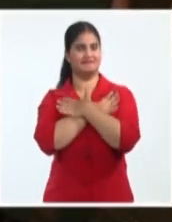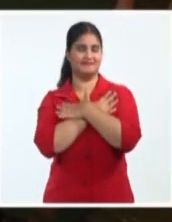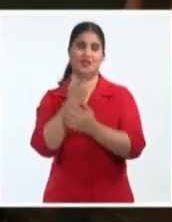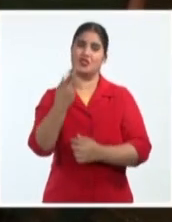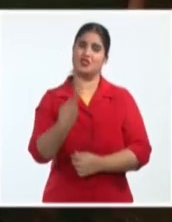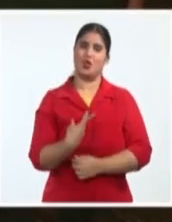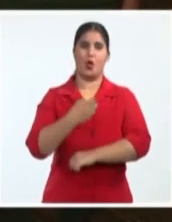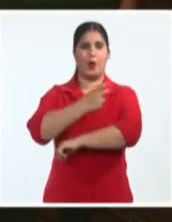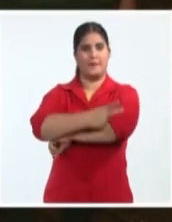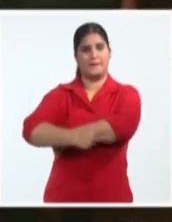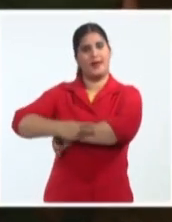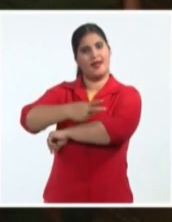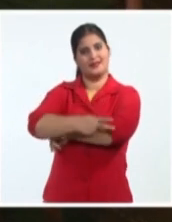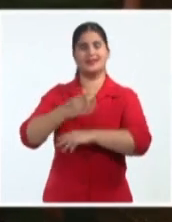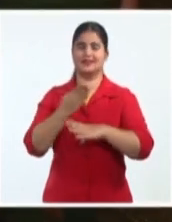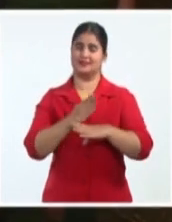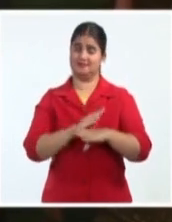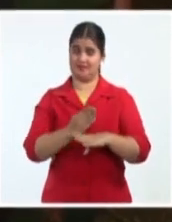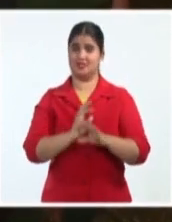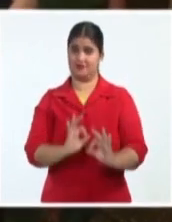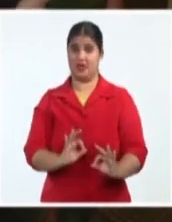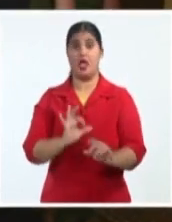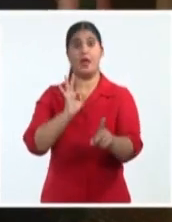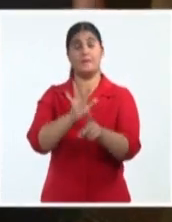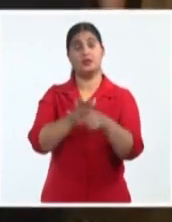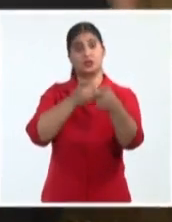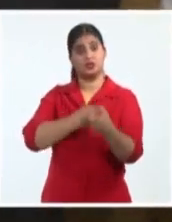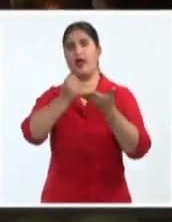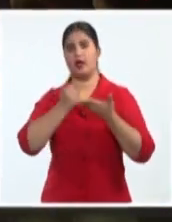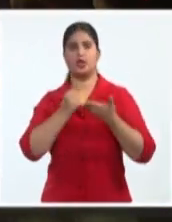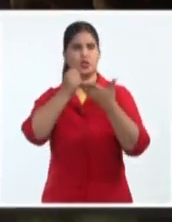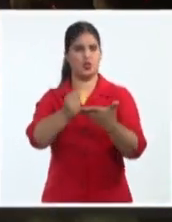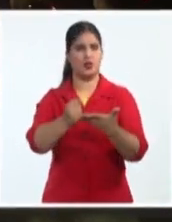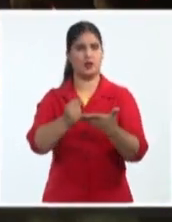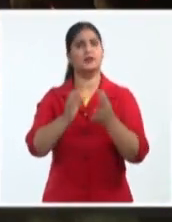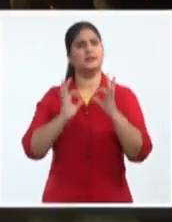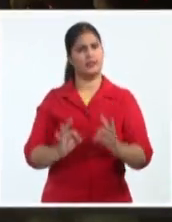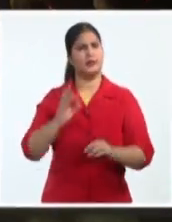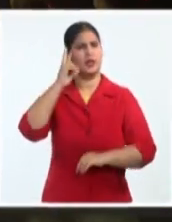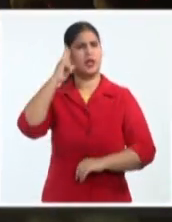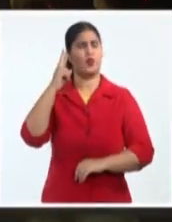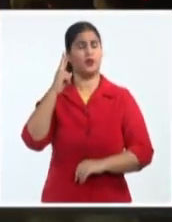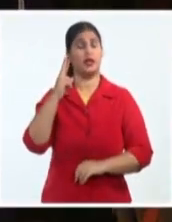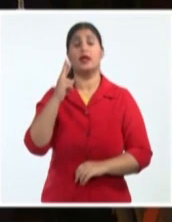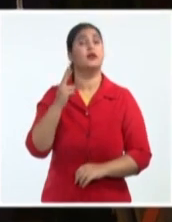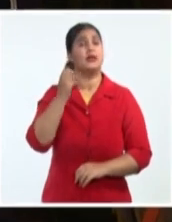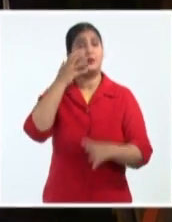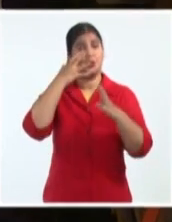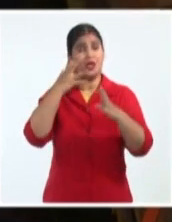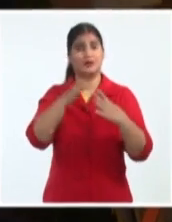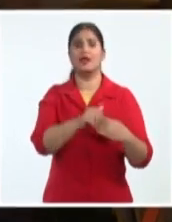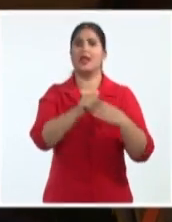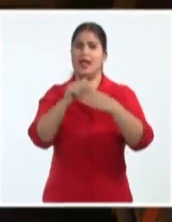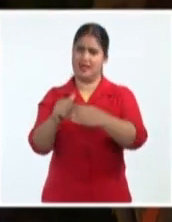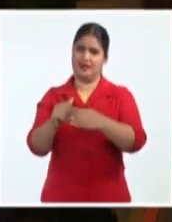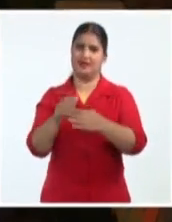interior Pet Dias disse que Cuba passa por uma situação complexa de desabastecimento sobretudo de alimentos como resultado